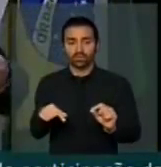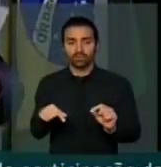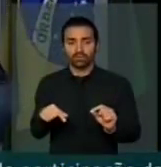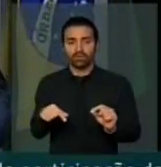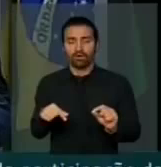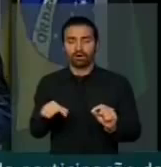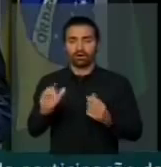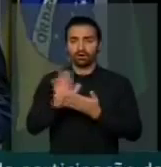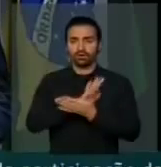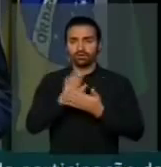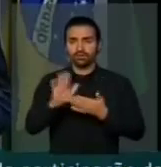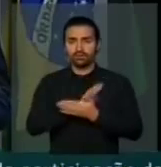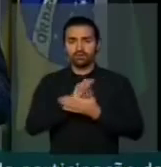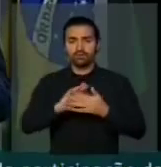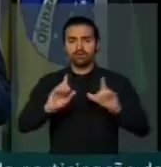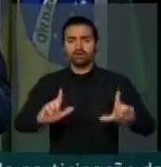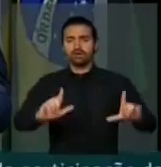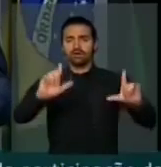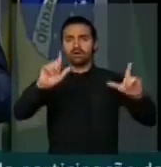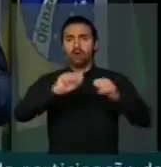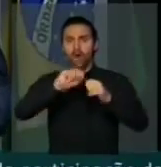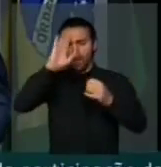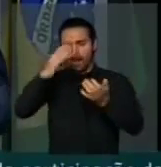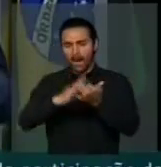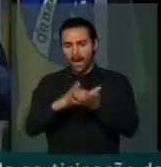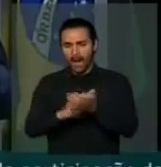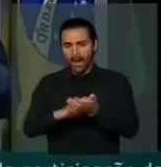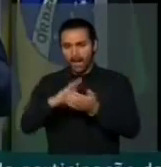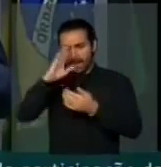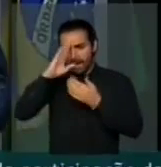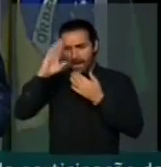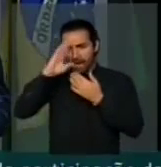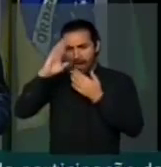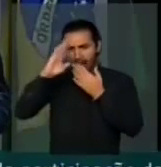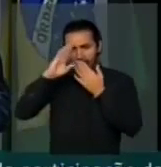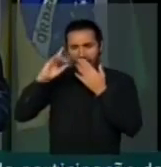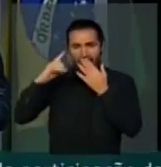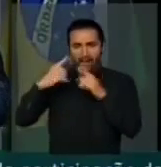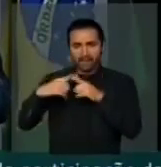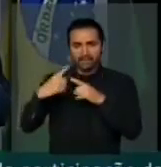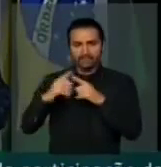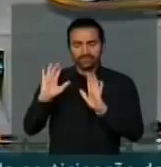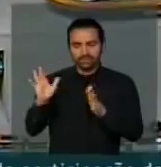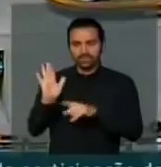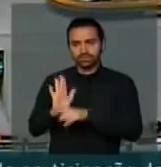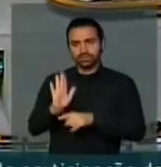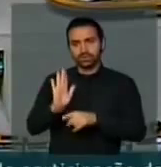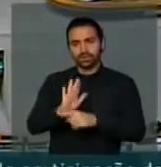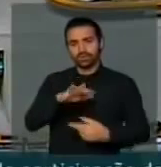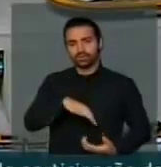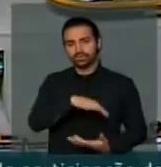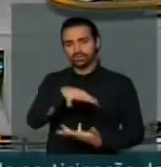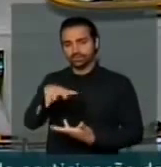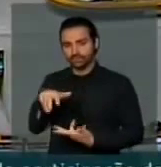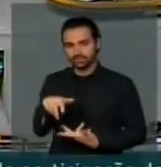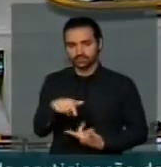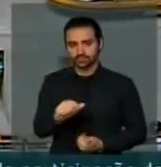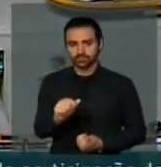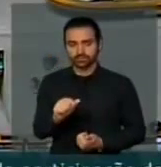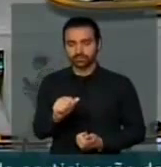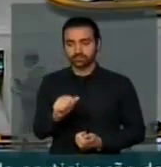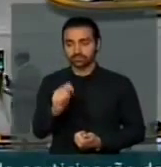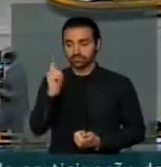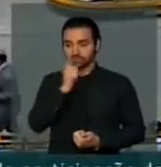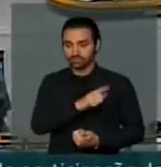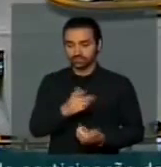em algum dos corredores, uma homenagem aos pracinha que foram e ajudaram o mundo contemporâneo a